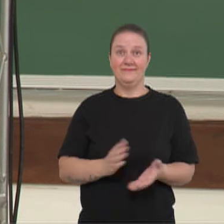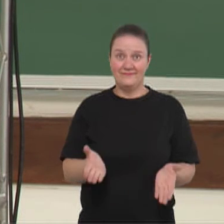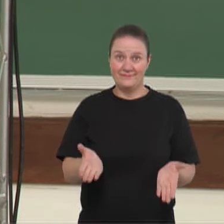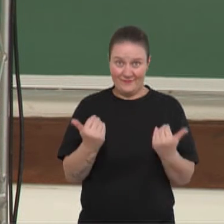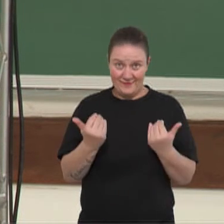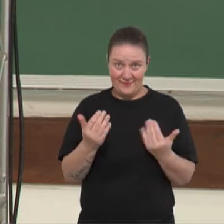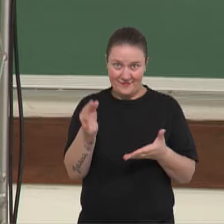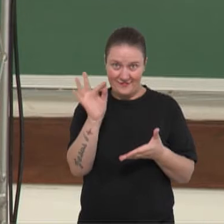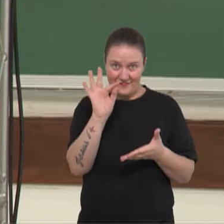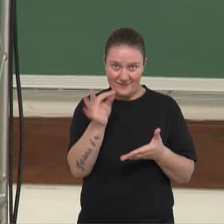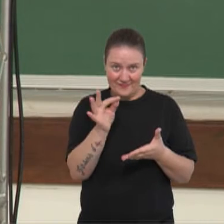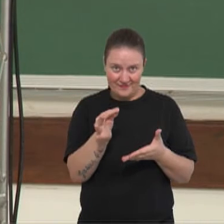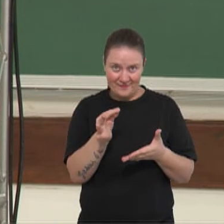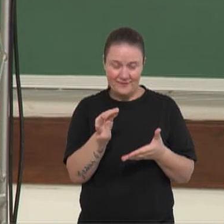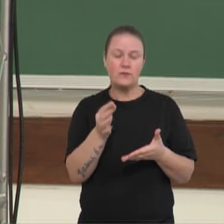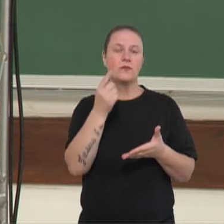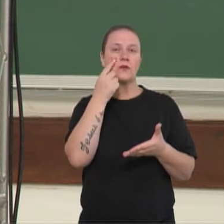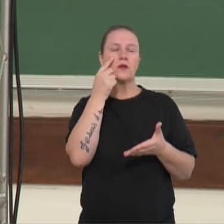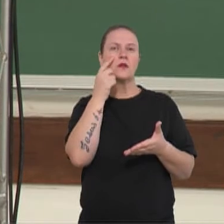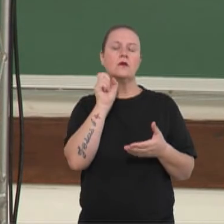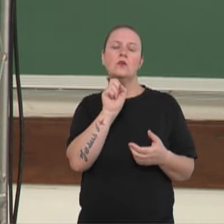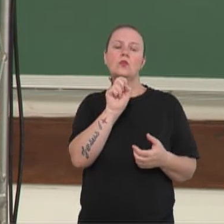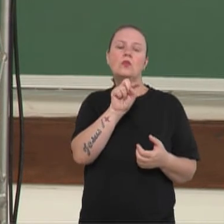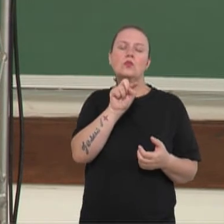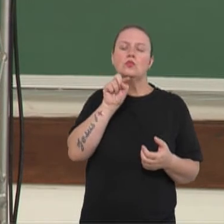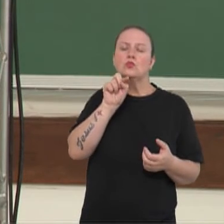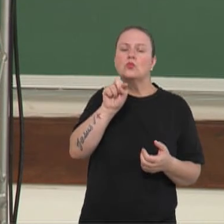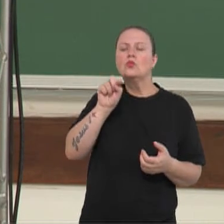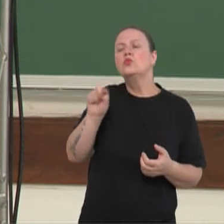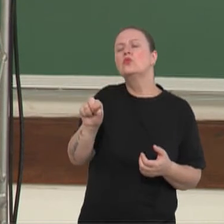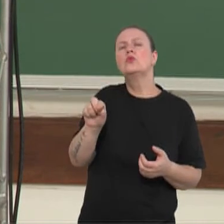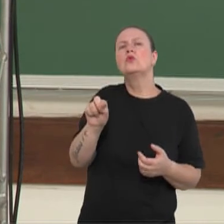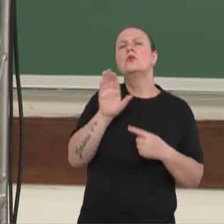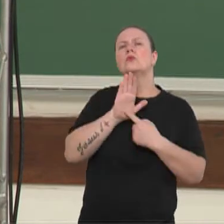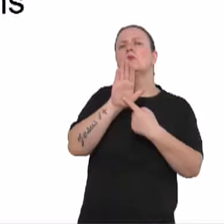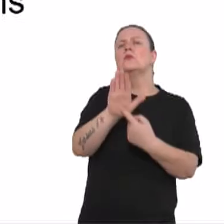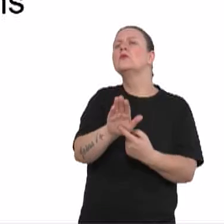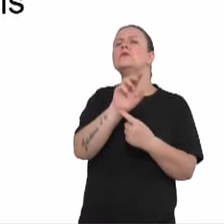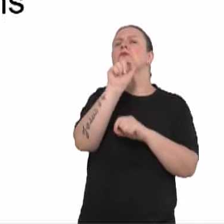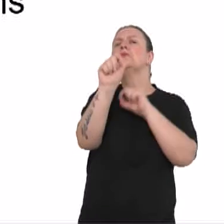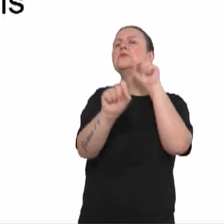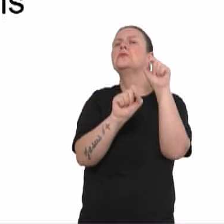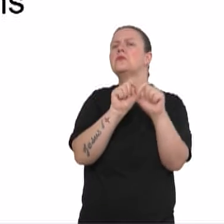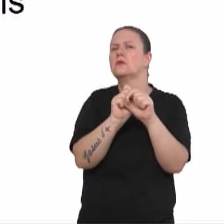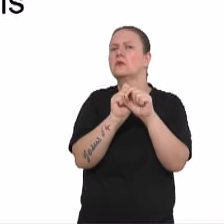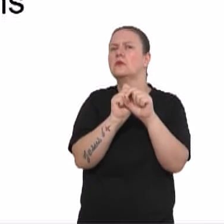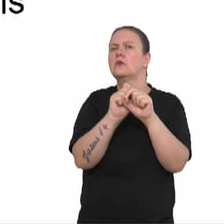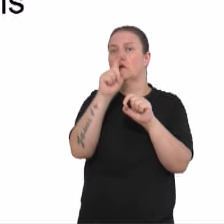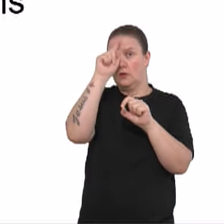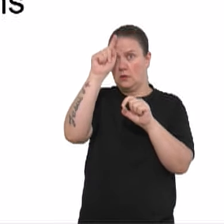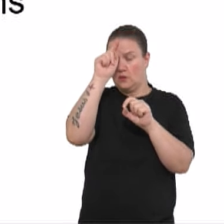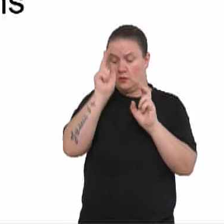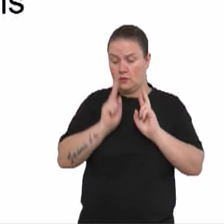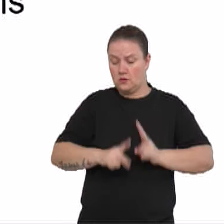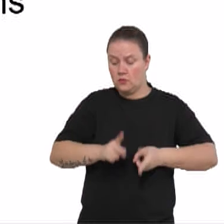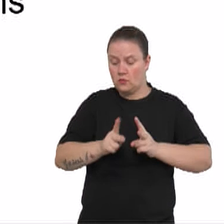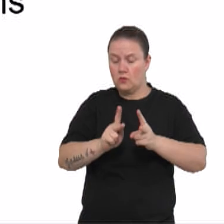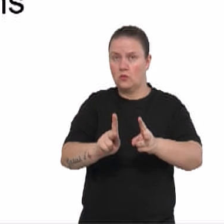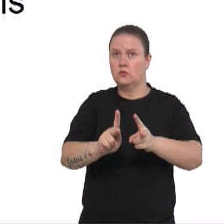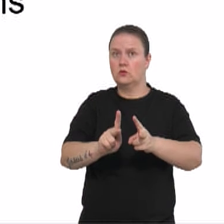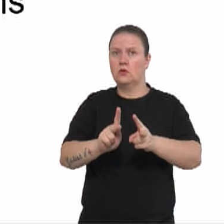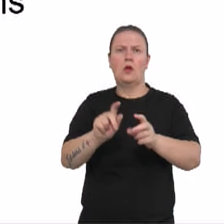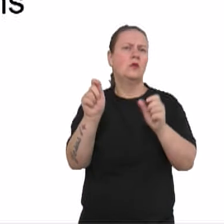Vamos corrigir, então, as reticências. Elas trouxeram ali uma ideia de continuidade da ação ou do